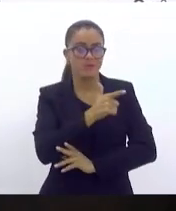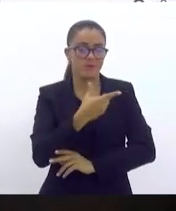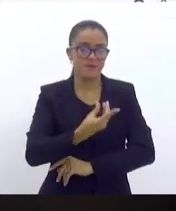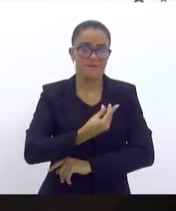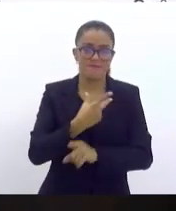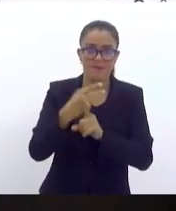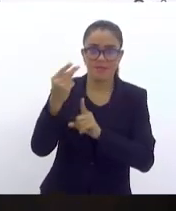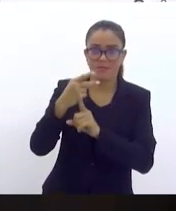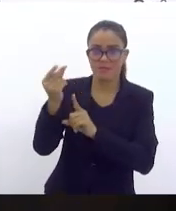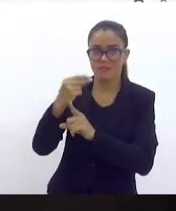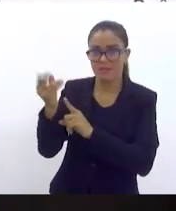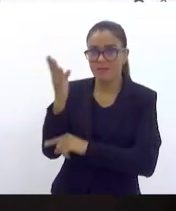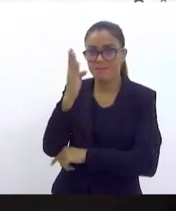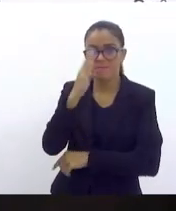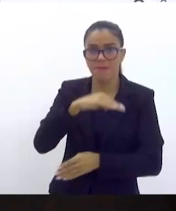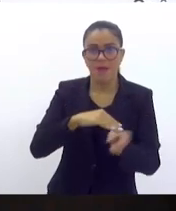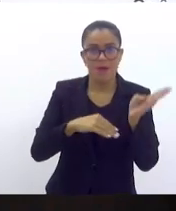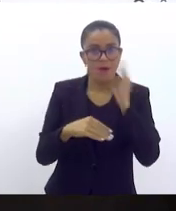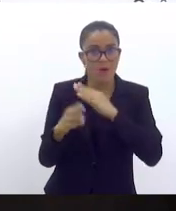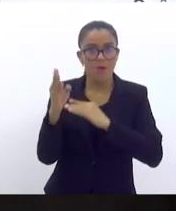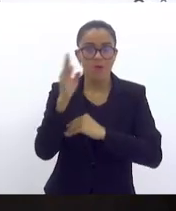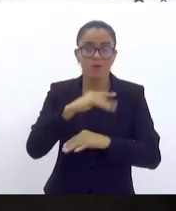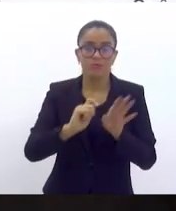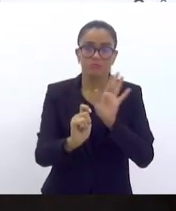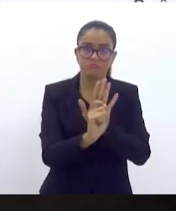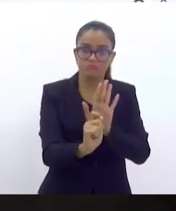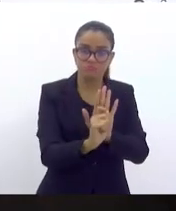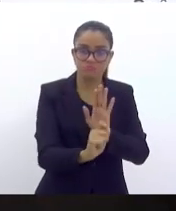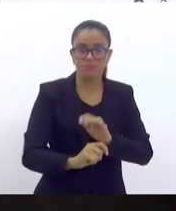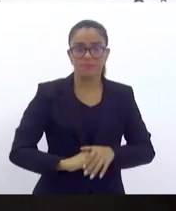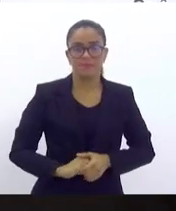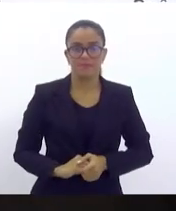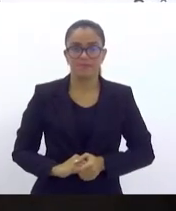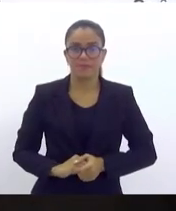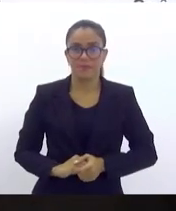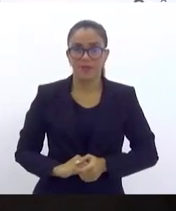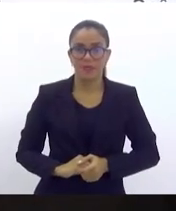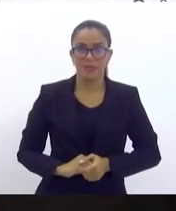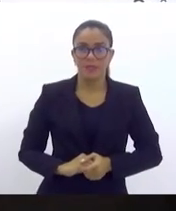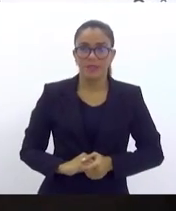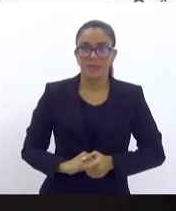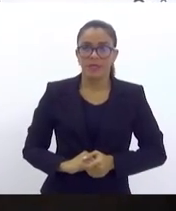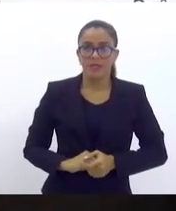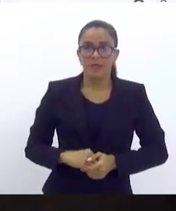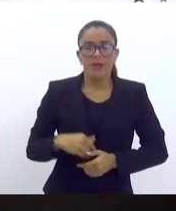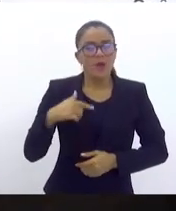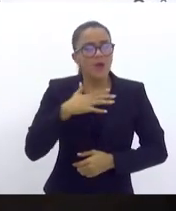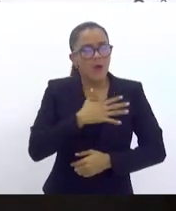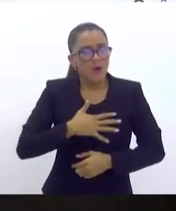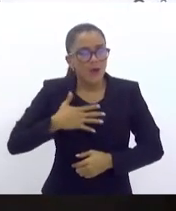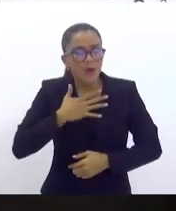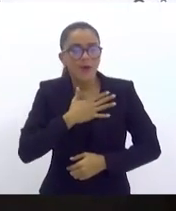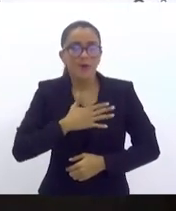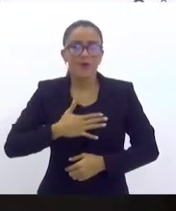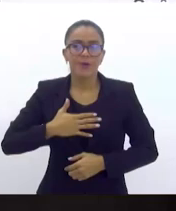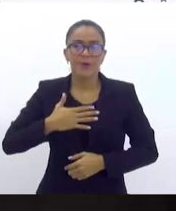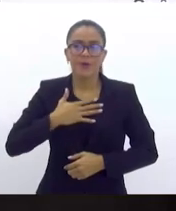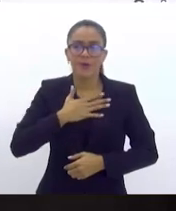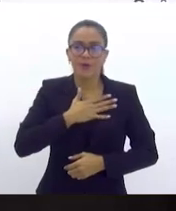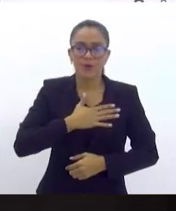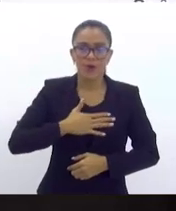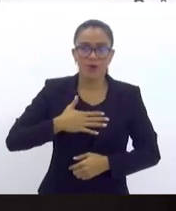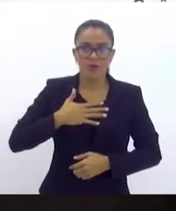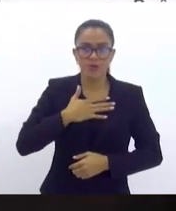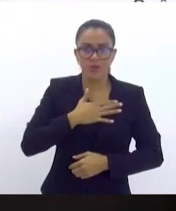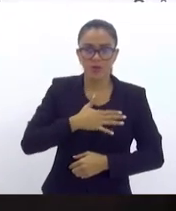as mazelas das drogas e eu gostaria só de fazer uma